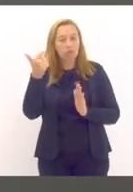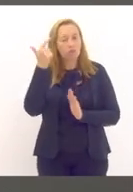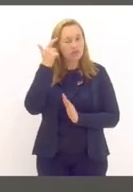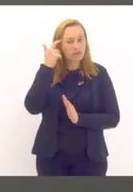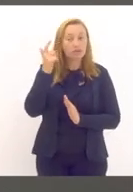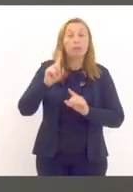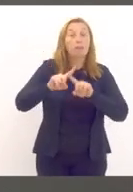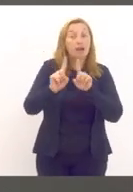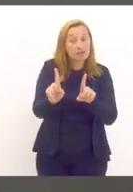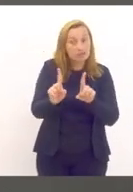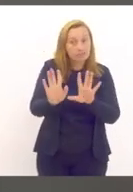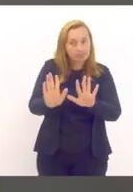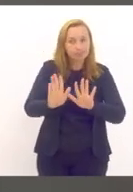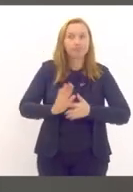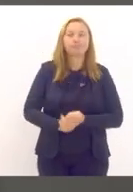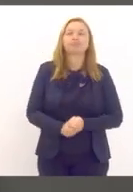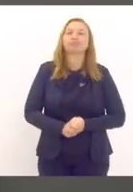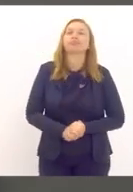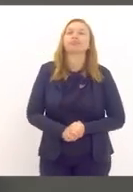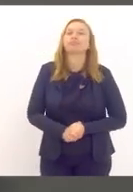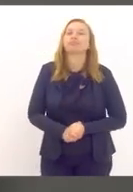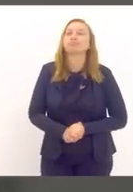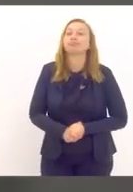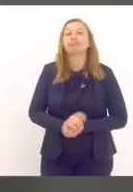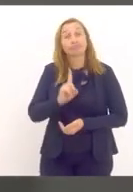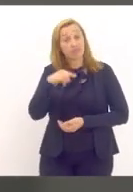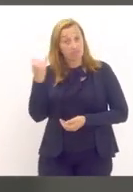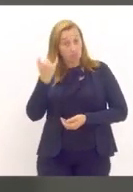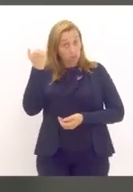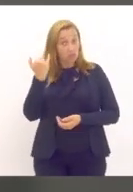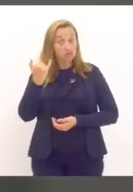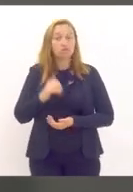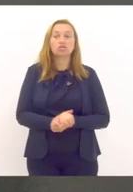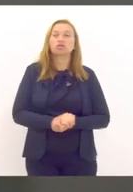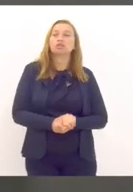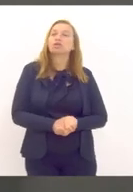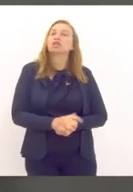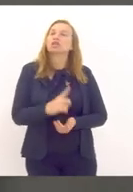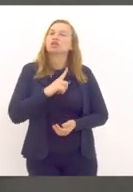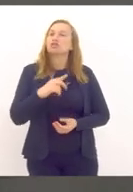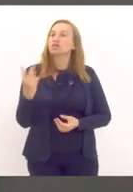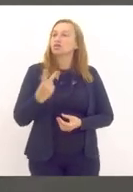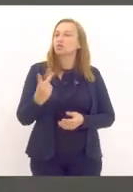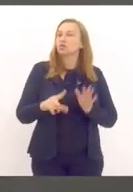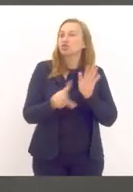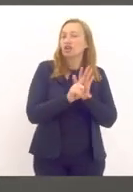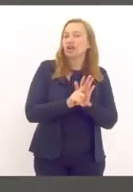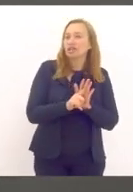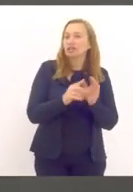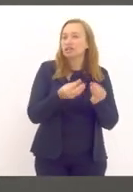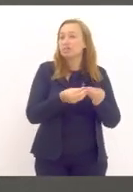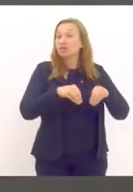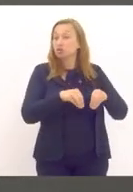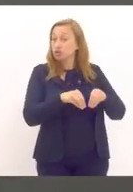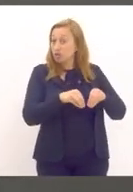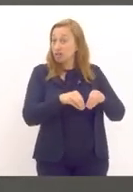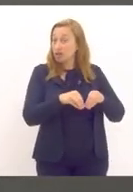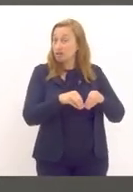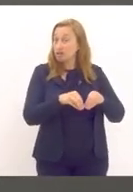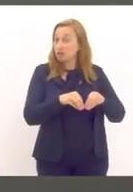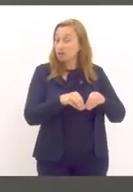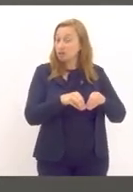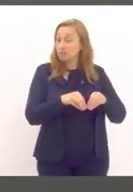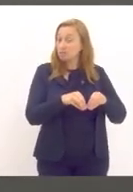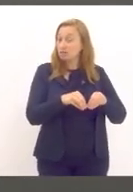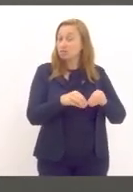No entanto, e aí é um no entanto muito importante, nós tivemos duas leis federais que afetaram de sobremaneira as